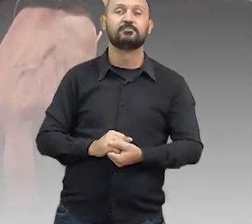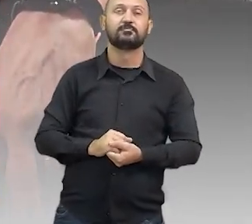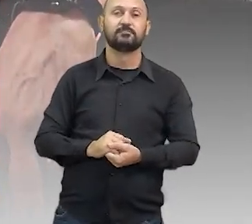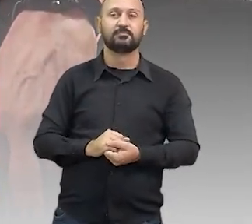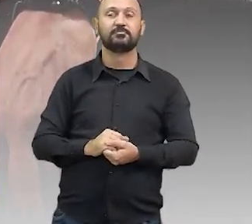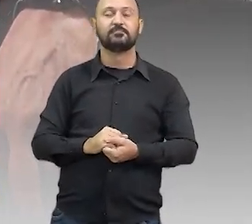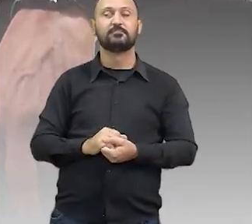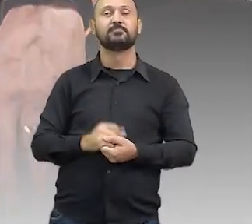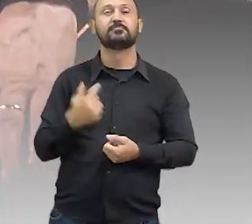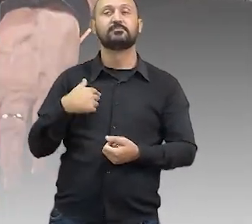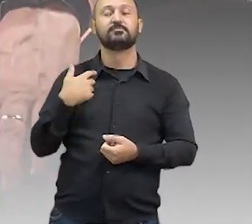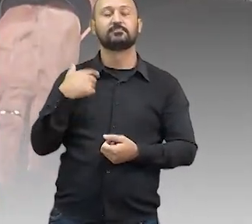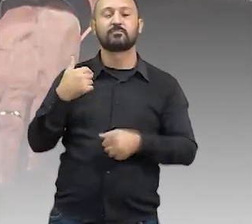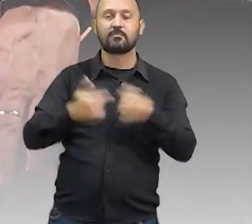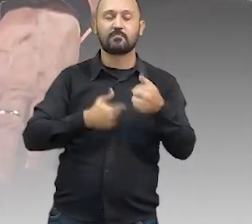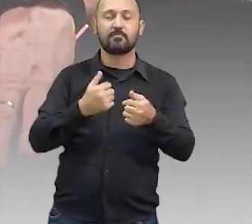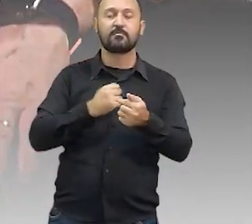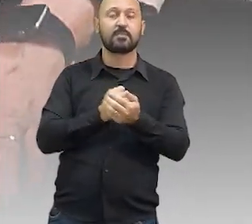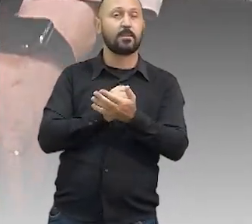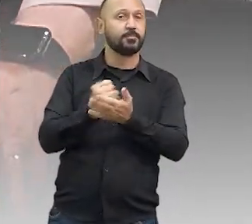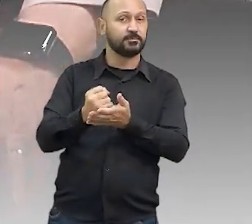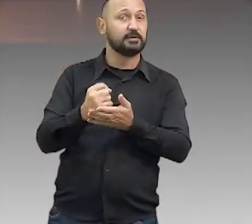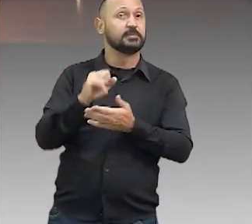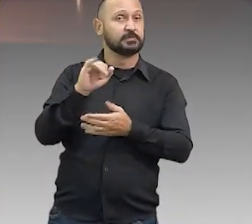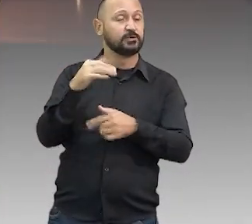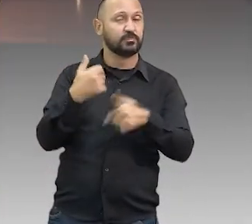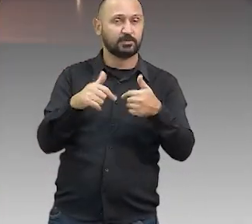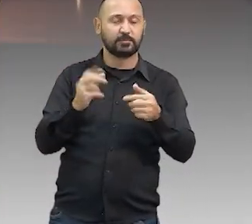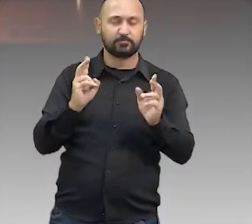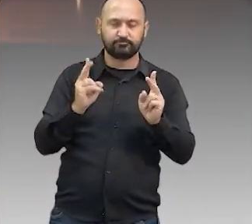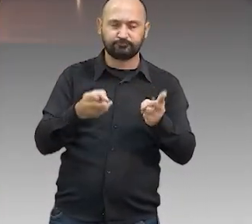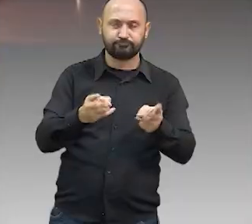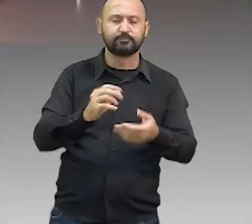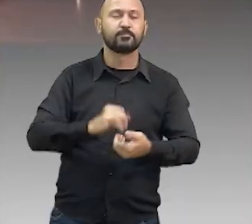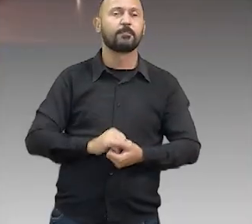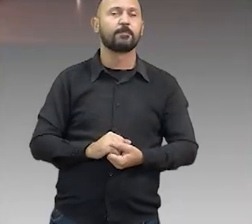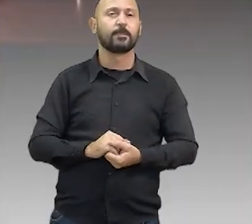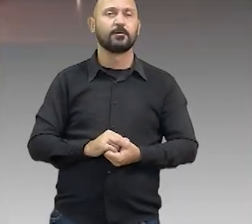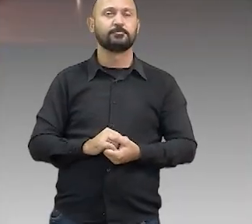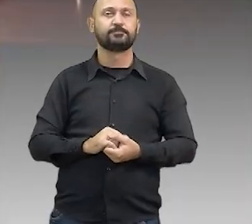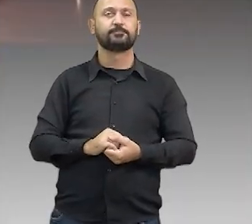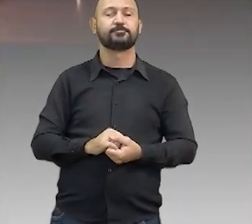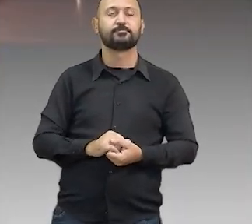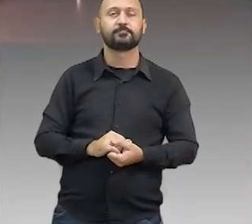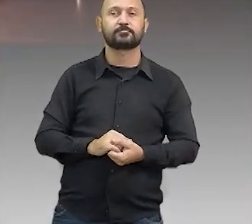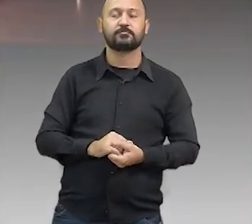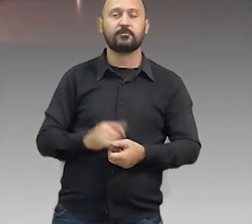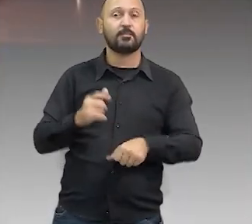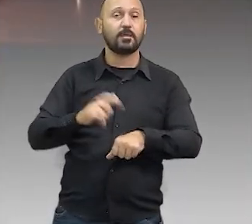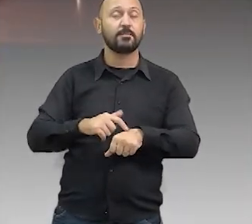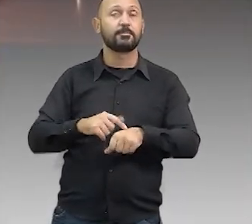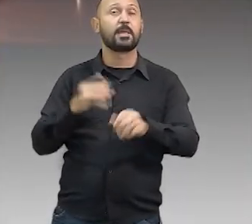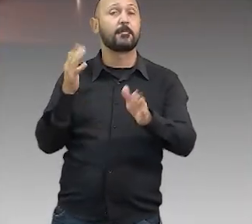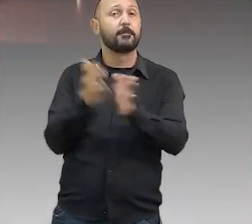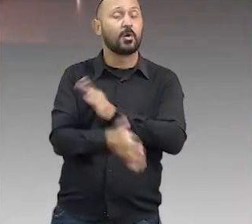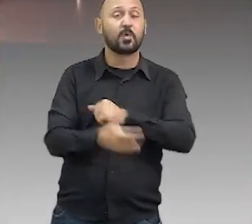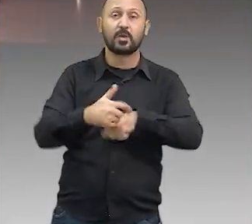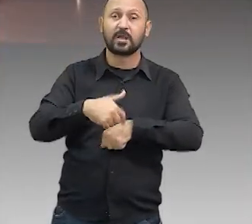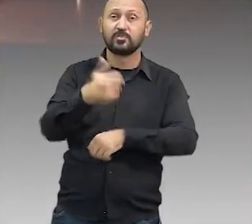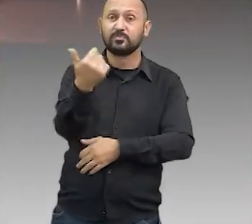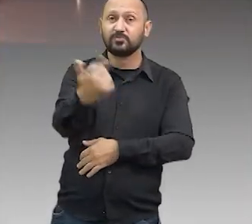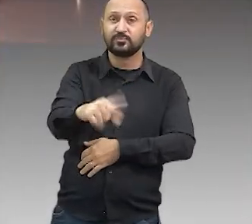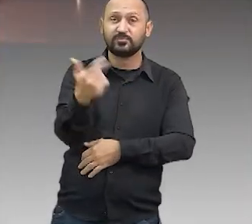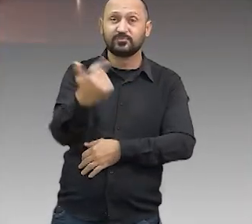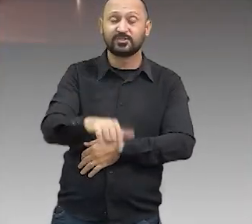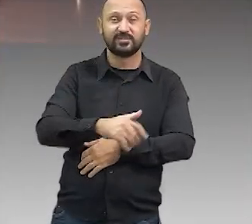Portanto, perderia o dia, mesmo estando trabalhando. E aí, para sair, não tinha horário. Ficava